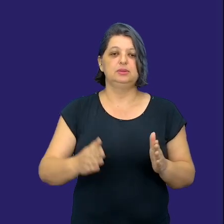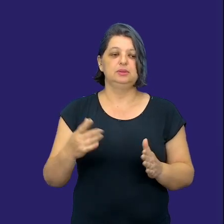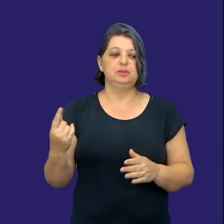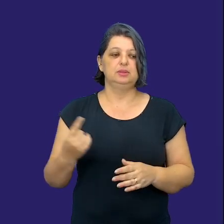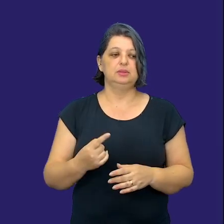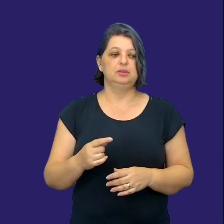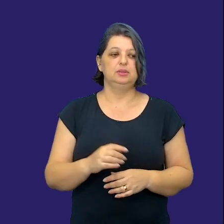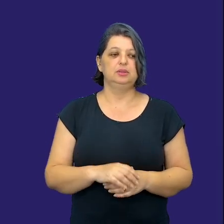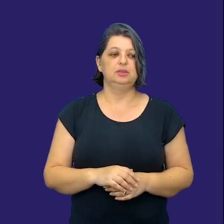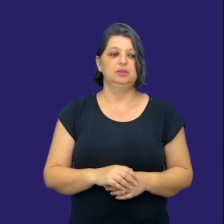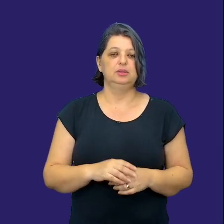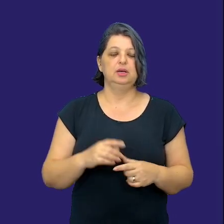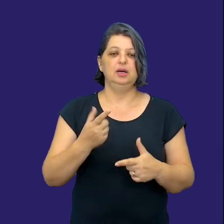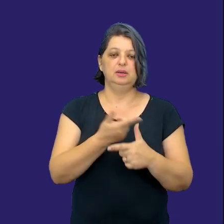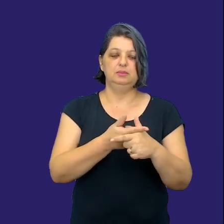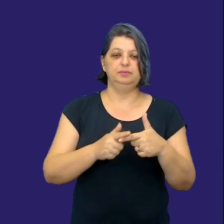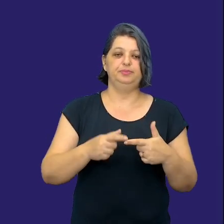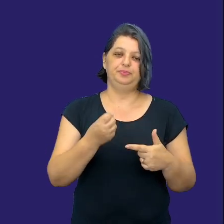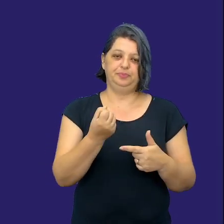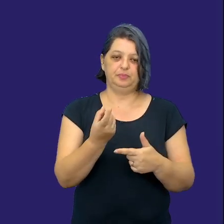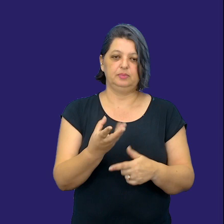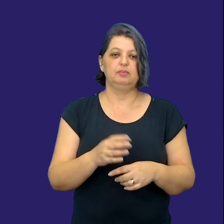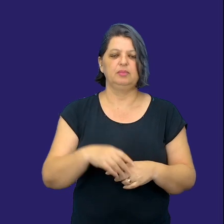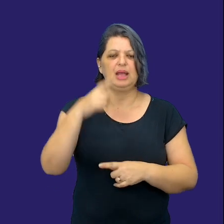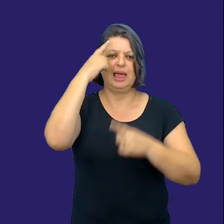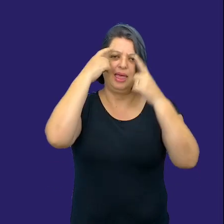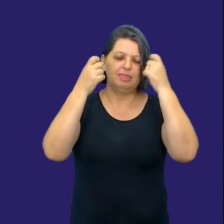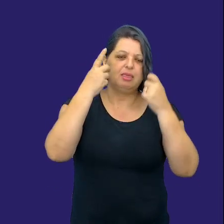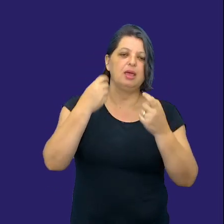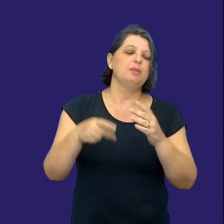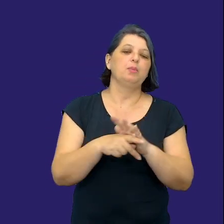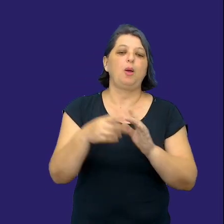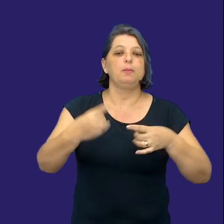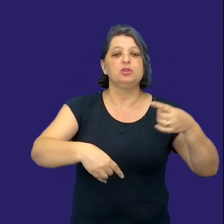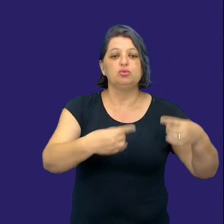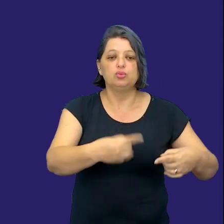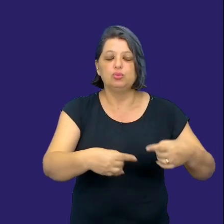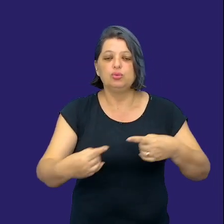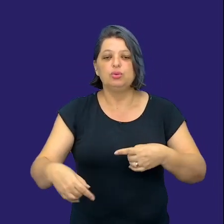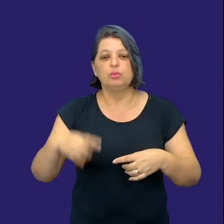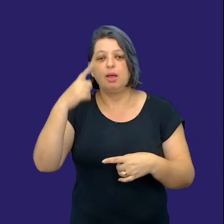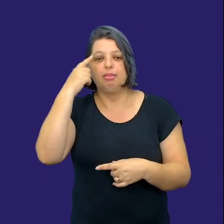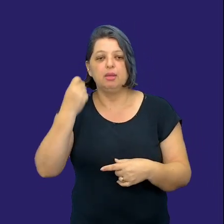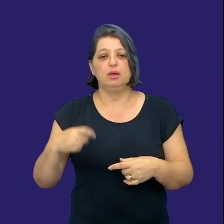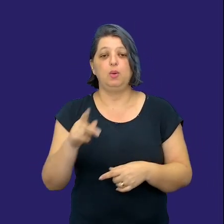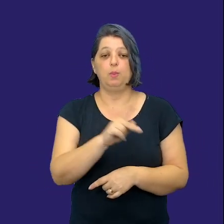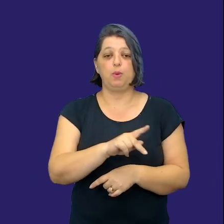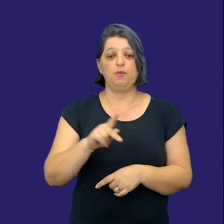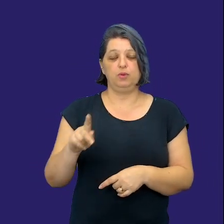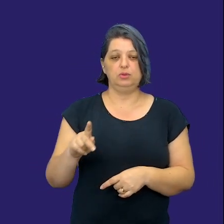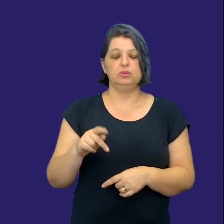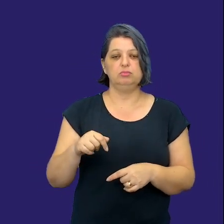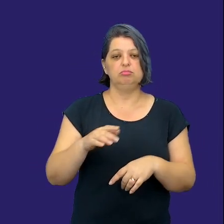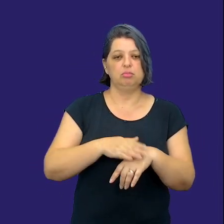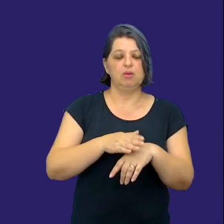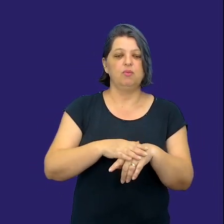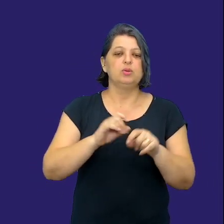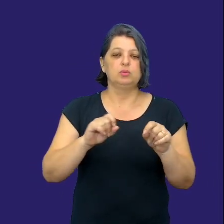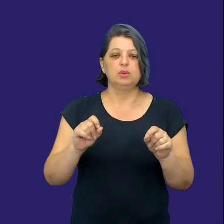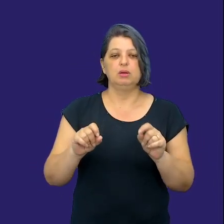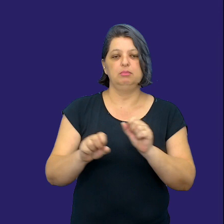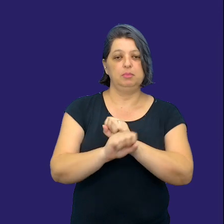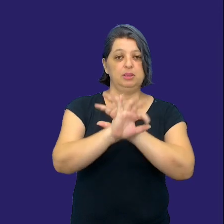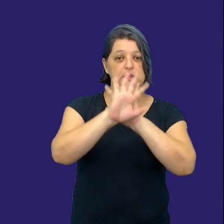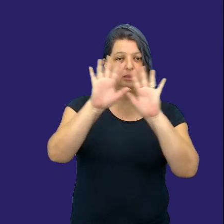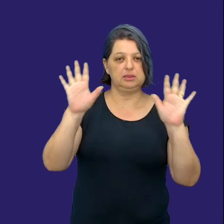que nós fazemos a retomada dos conceitos e ideias discutidos na formação de etapa, então aqui o professor Marco ele fez uma